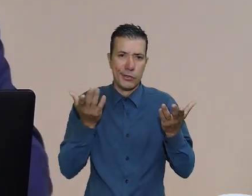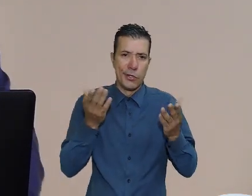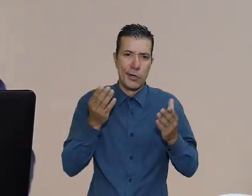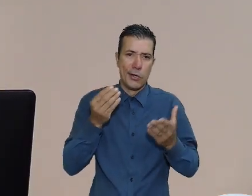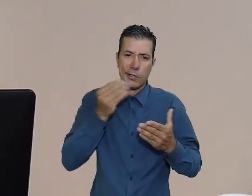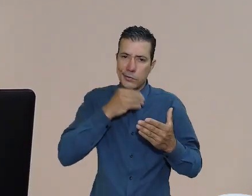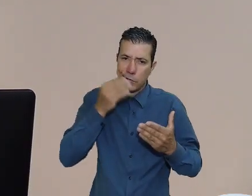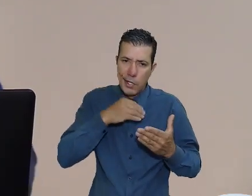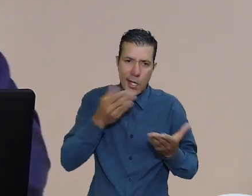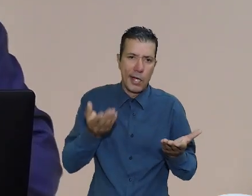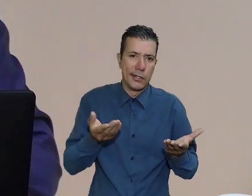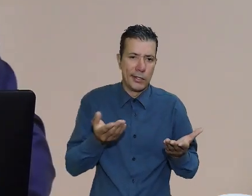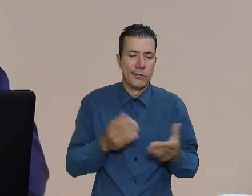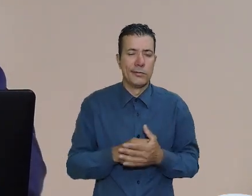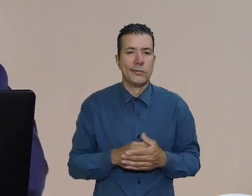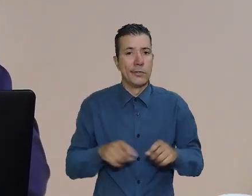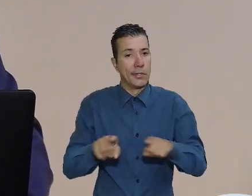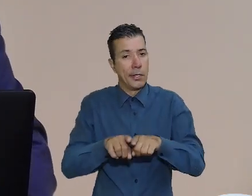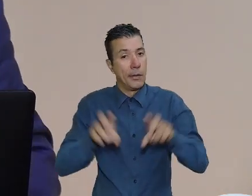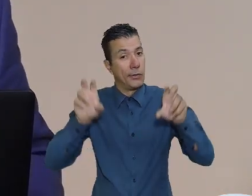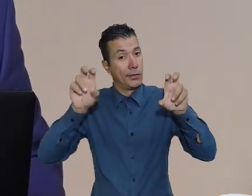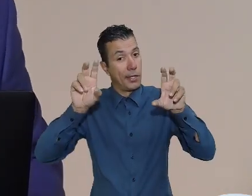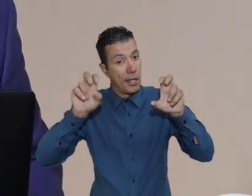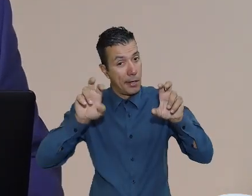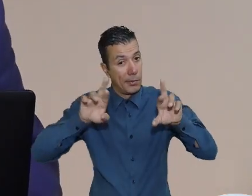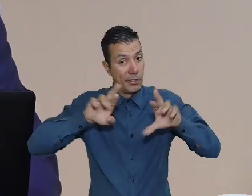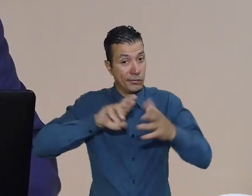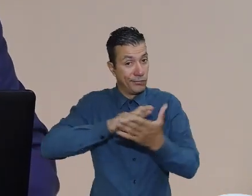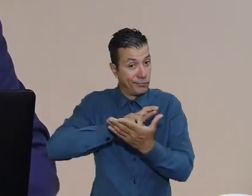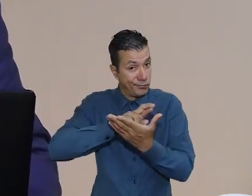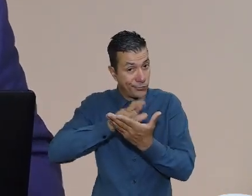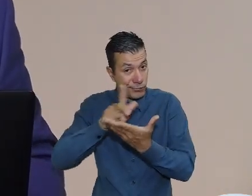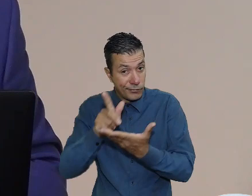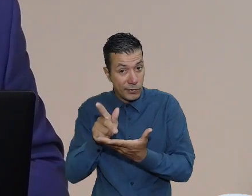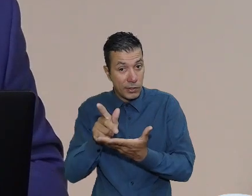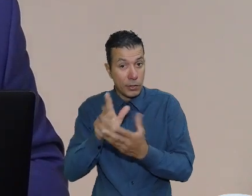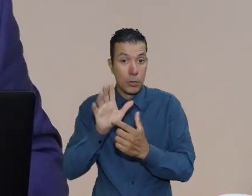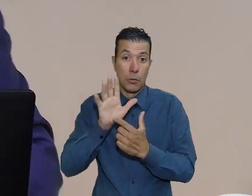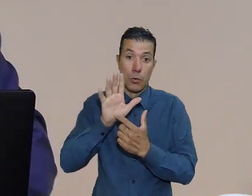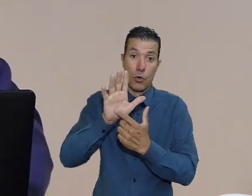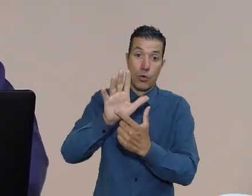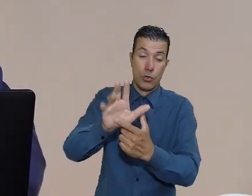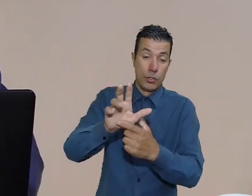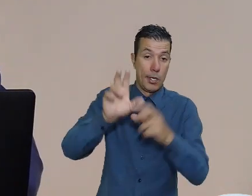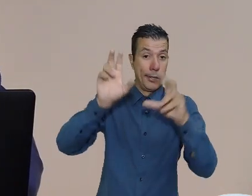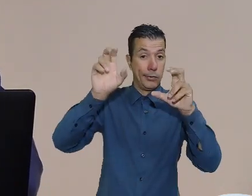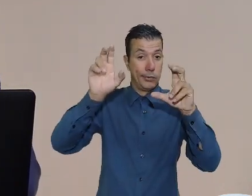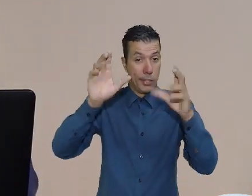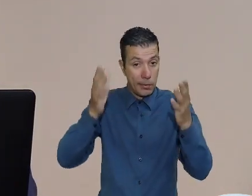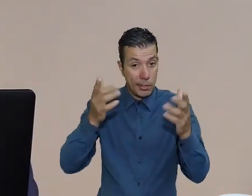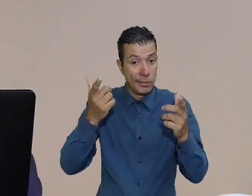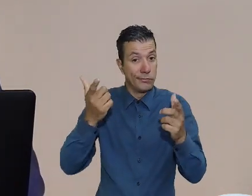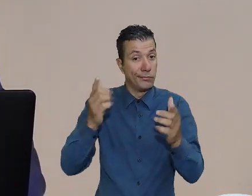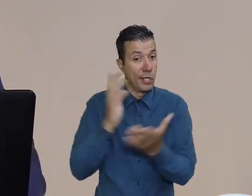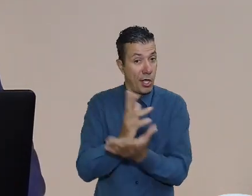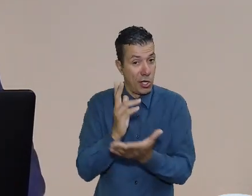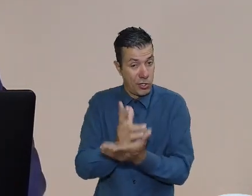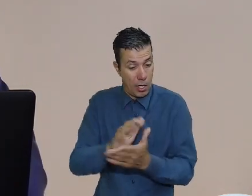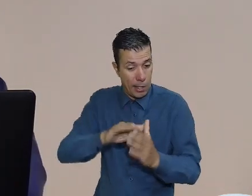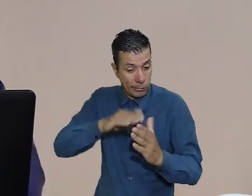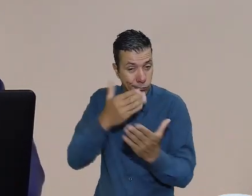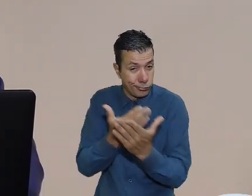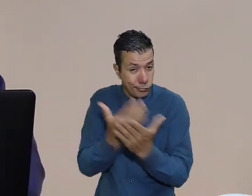pastor, então vocês vão trabalhar o mesmo tema. Nós vamos trabalhar o mesmo tema, reforçar o assunto já estudado, porém, vão